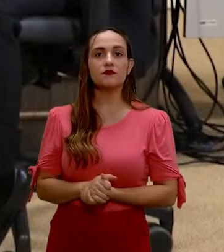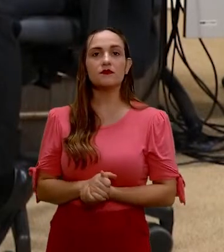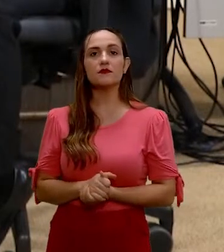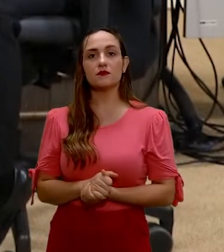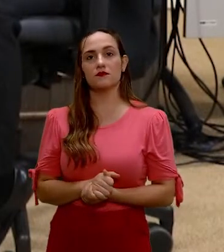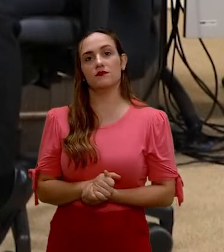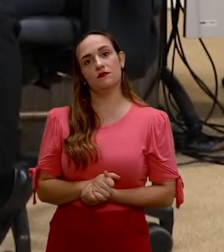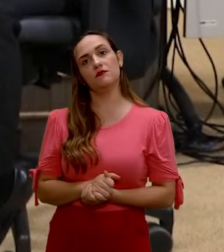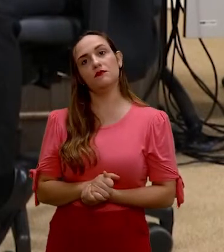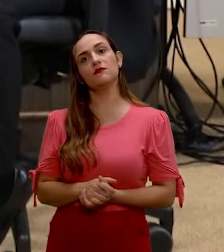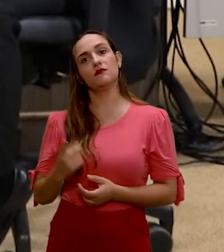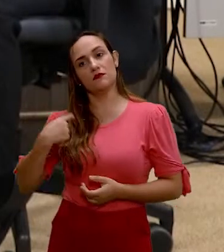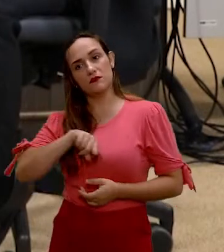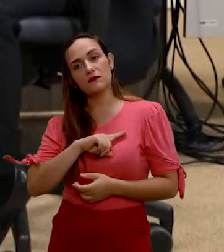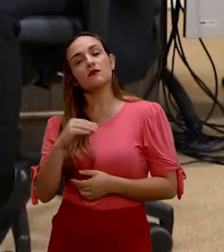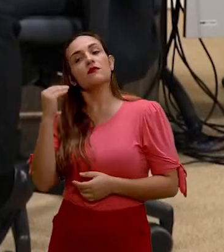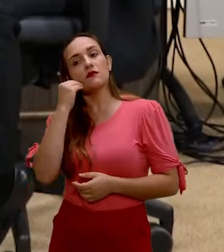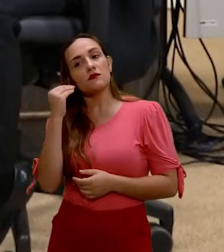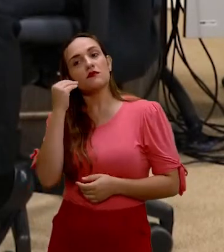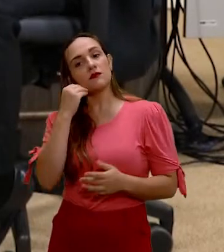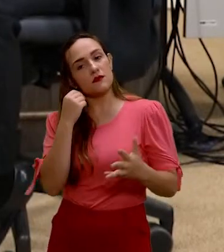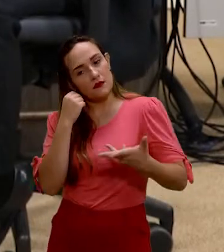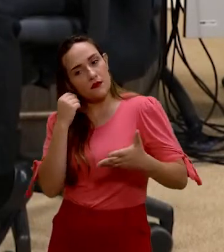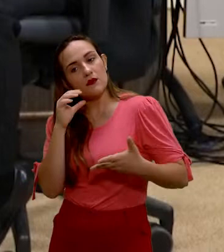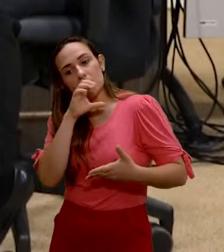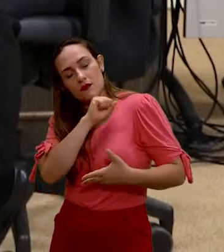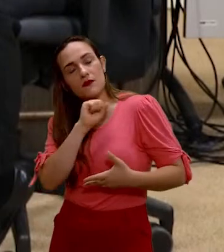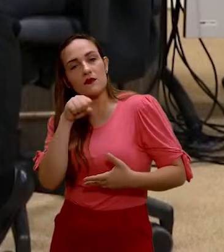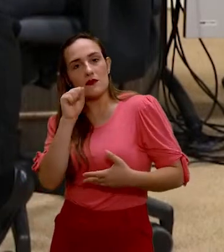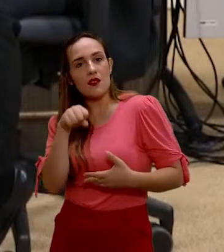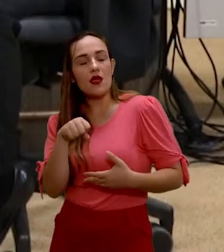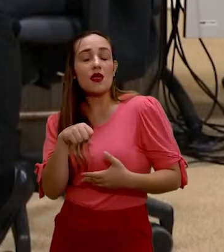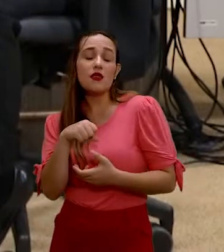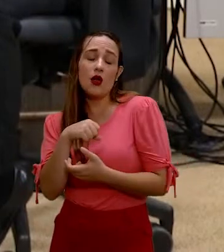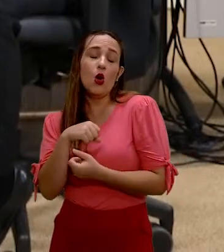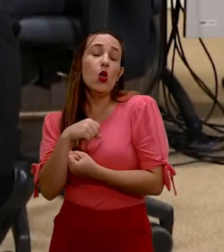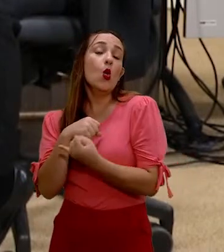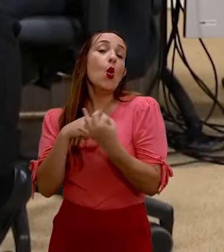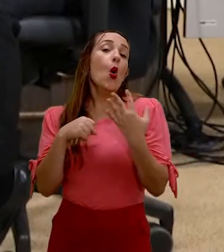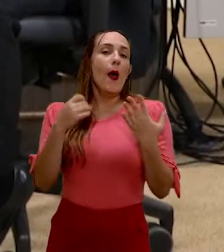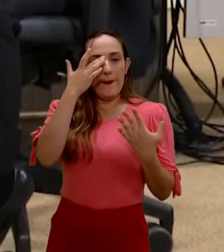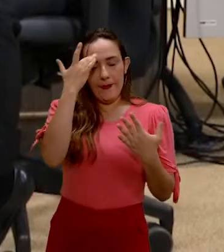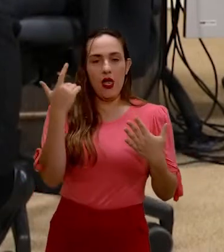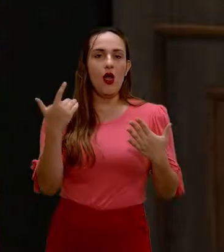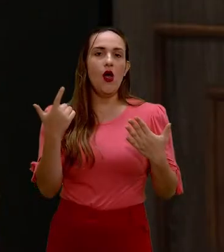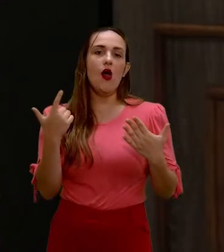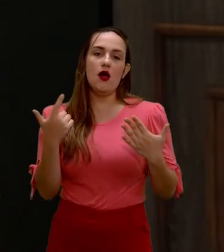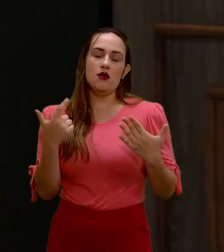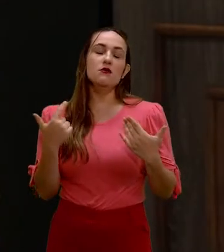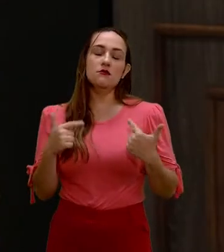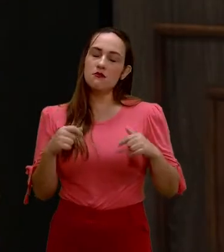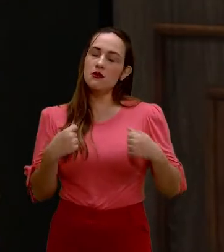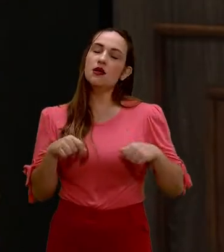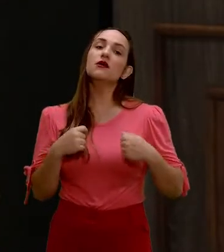número de pessoas, mas isso tem um limitezinho, né, de quantidade de servidores que você precisa.